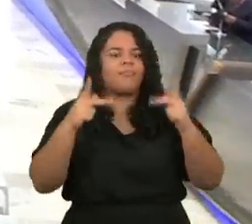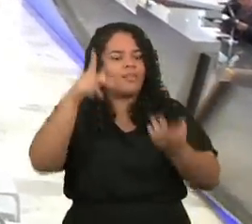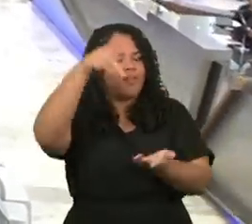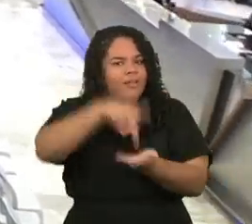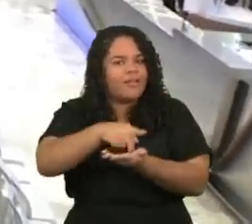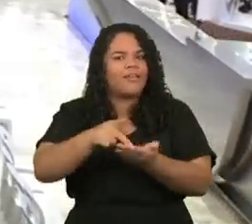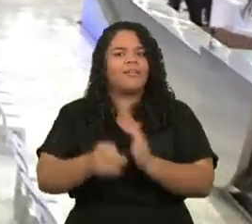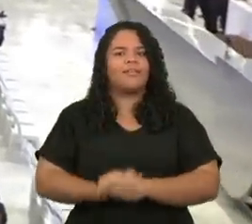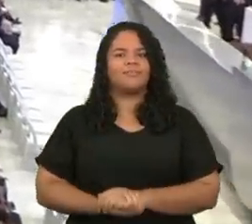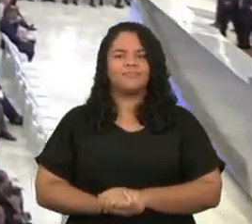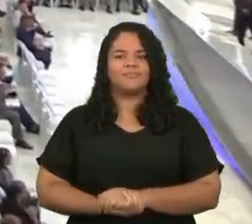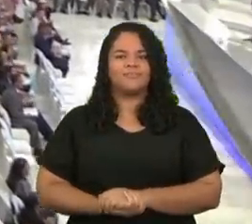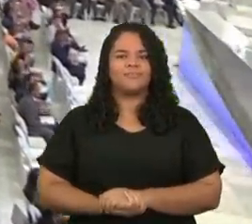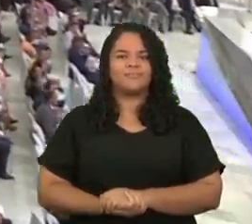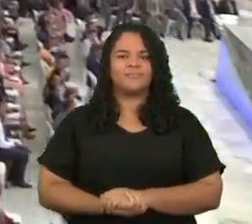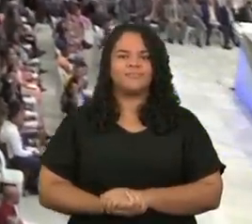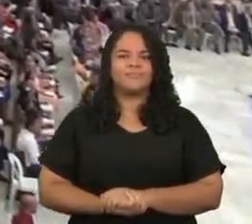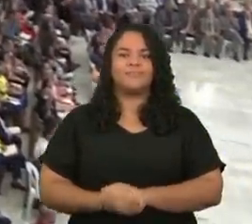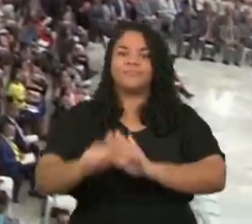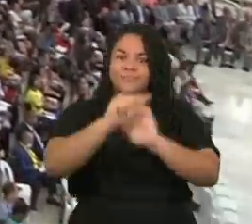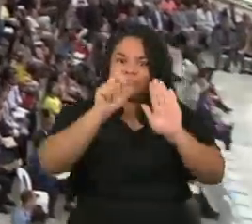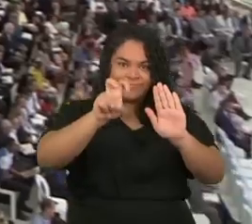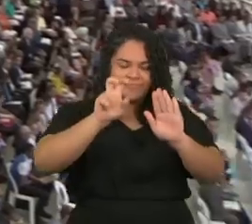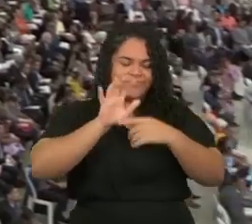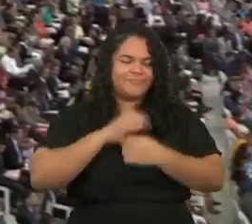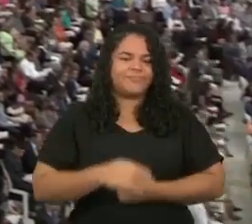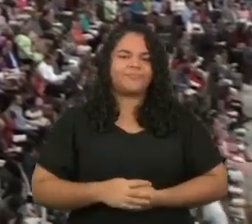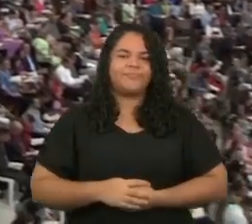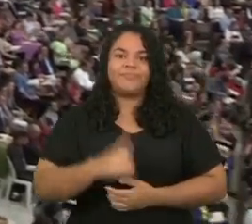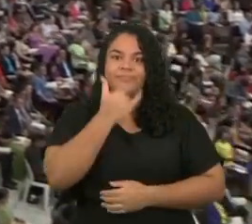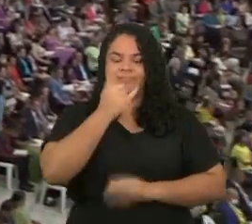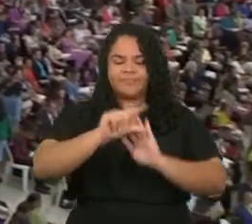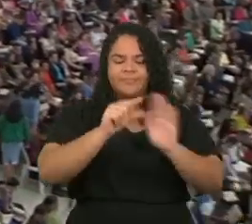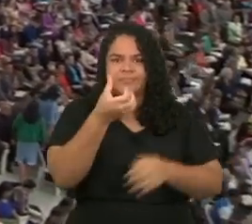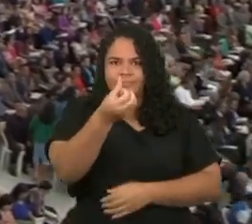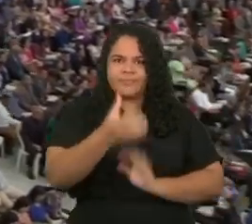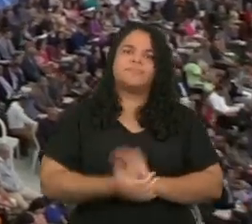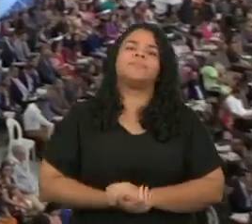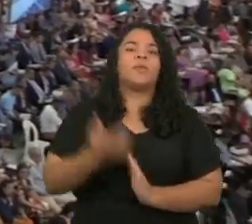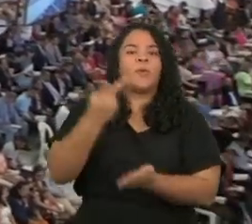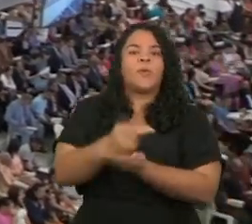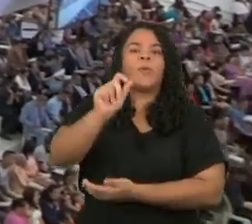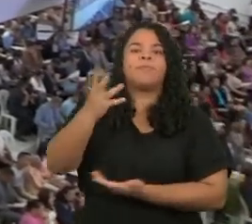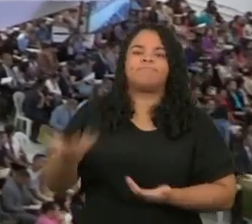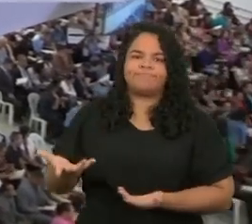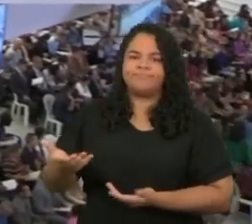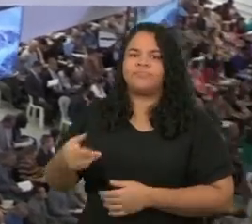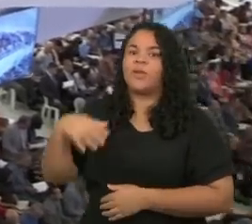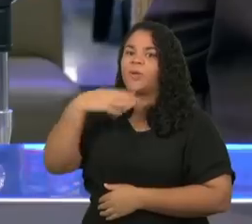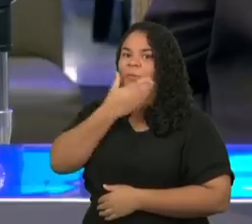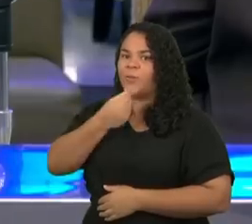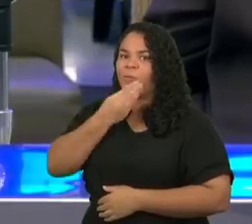aí vamos Versículo 6 deitou-se pois aminou e fingiu-se doente